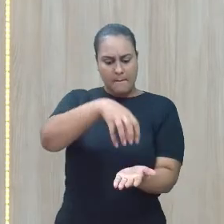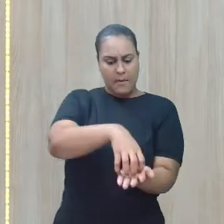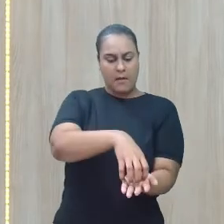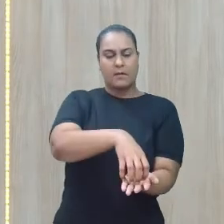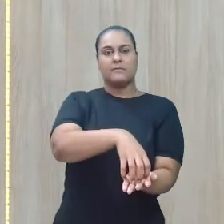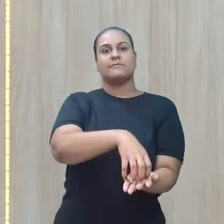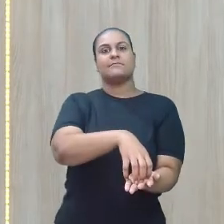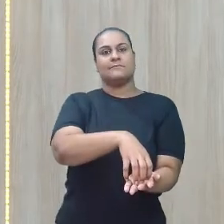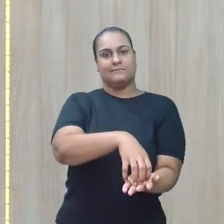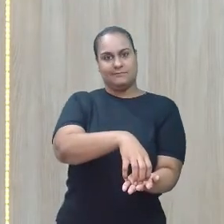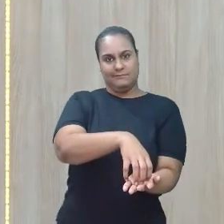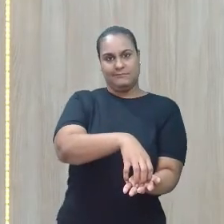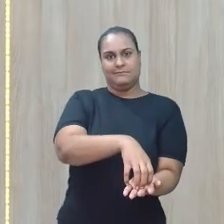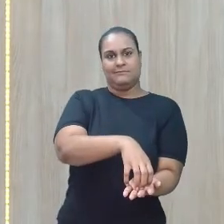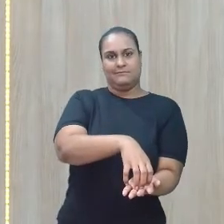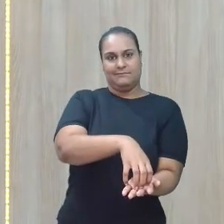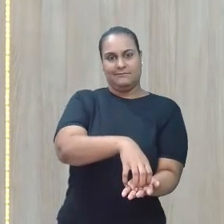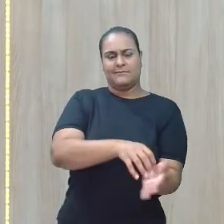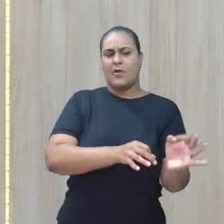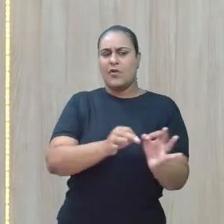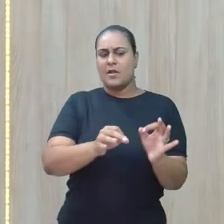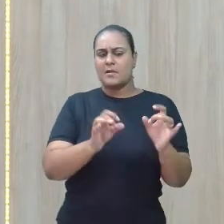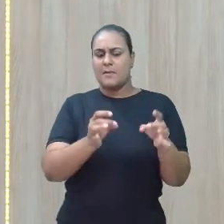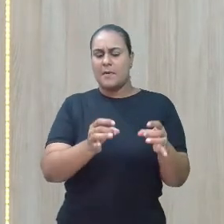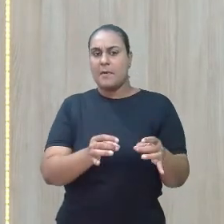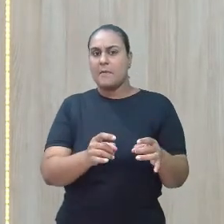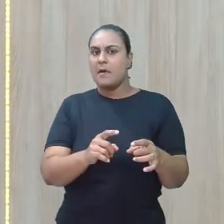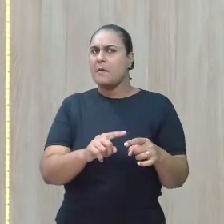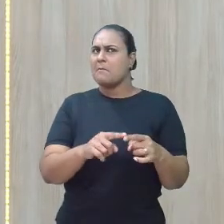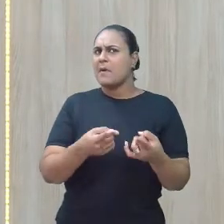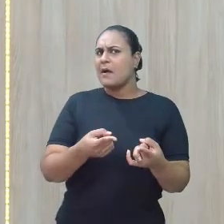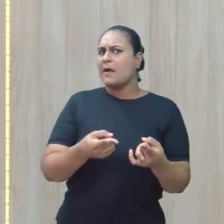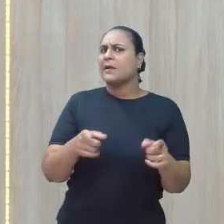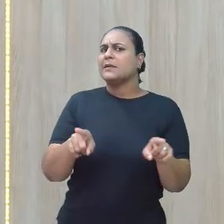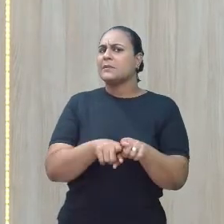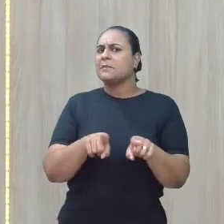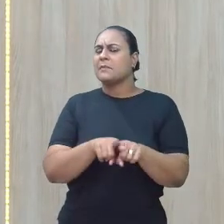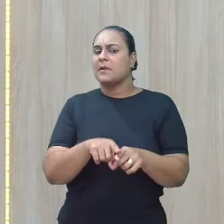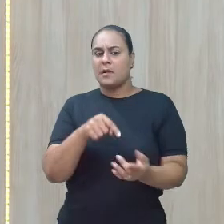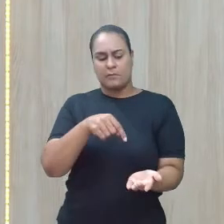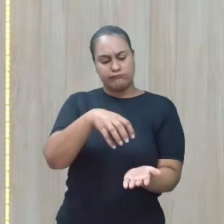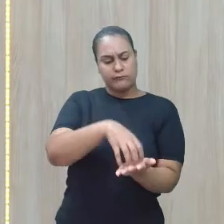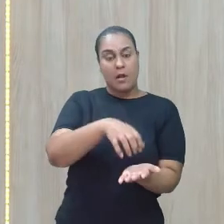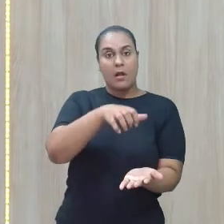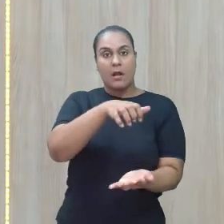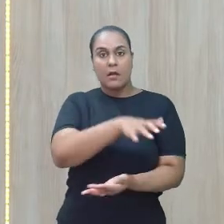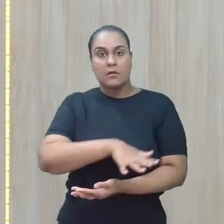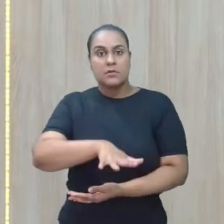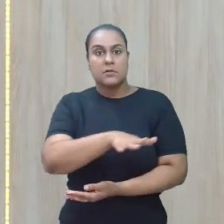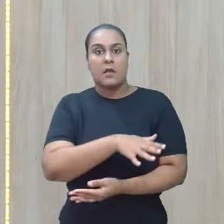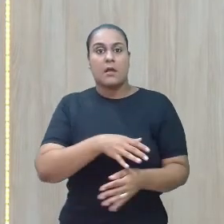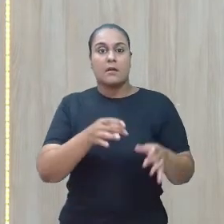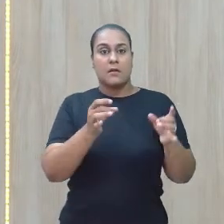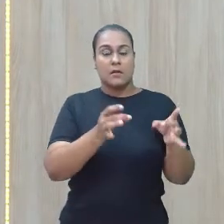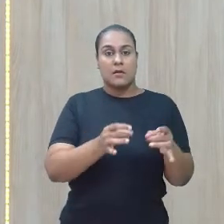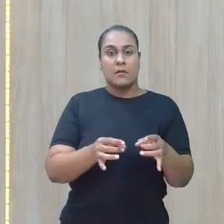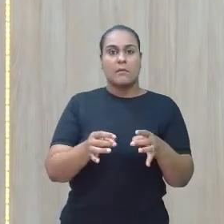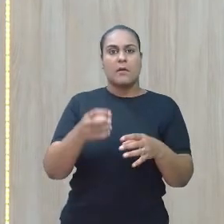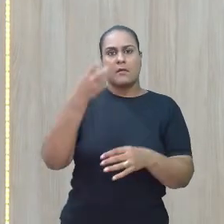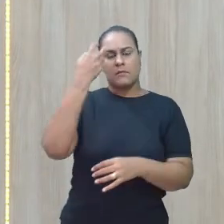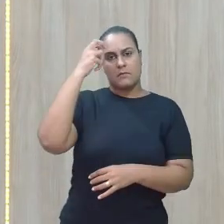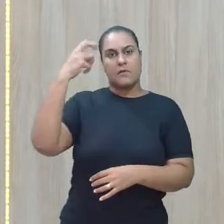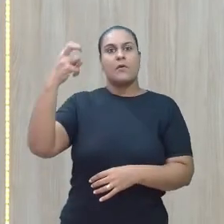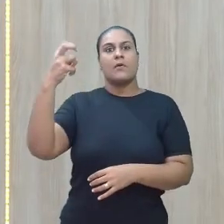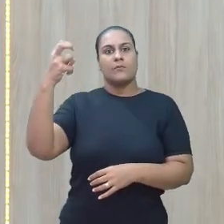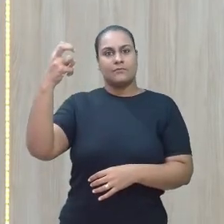a ideia era organizar o comércio, mas acabou, né, também se tornando um espaço, né, onde se comercializou cultura,